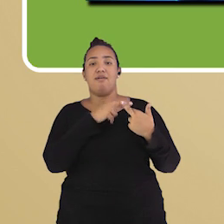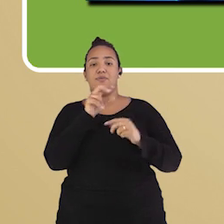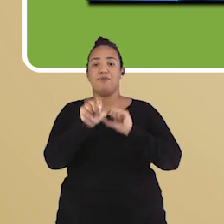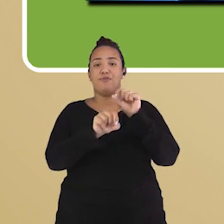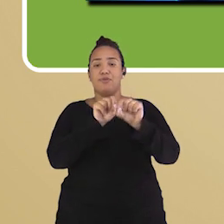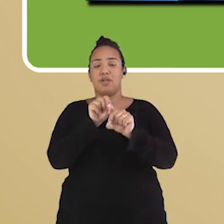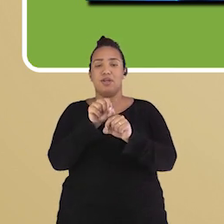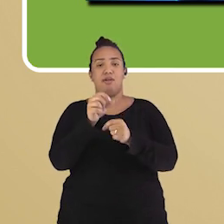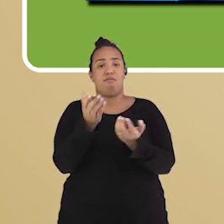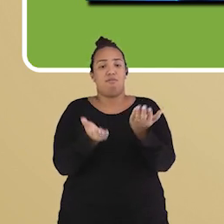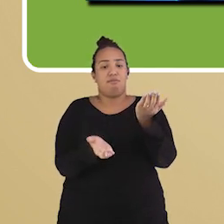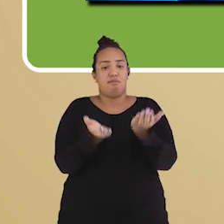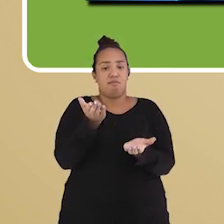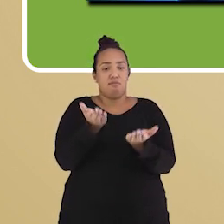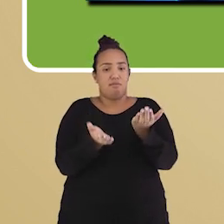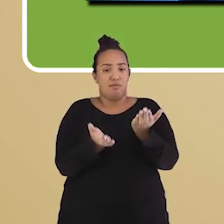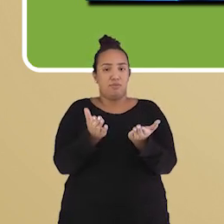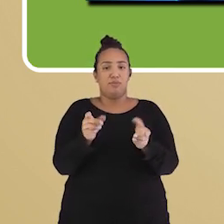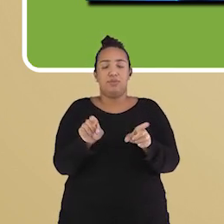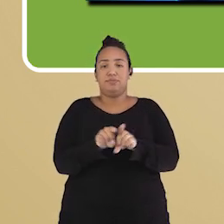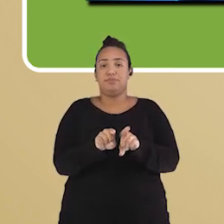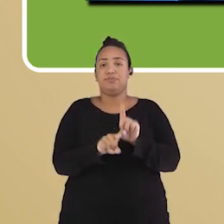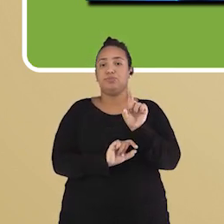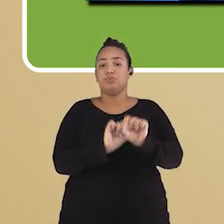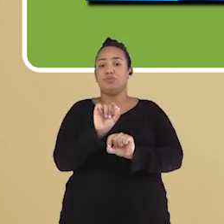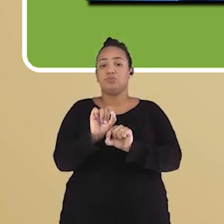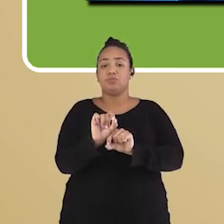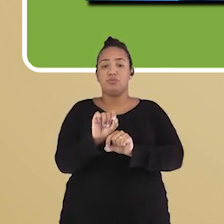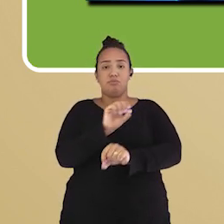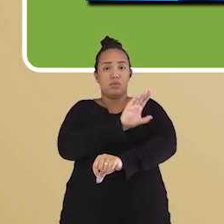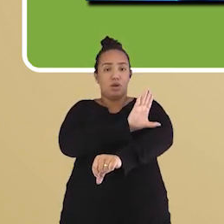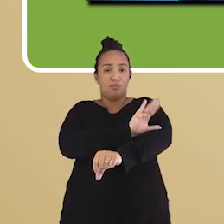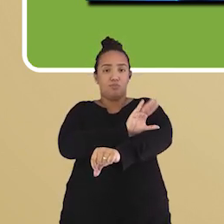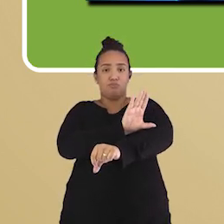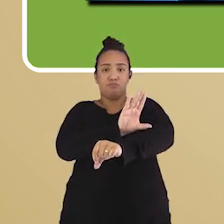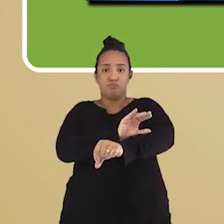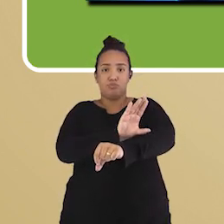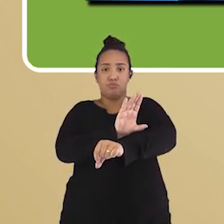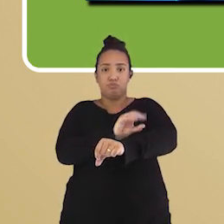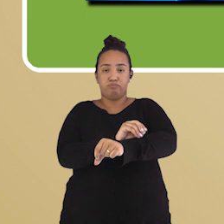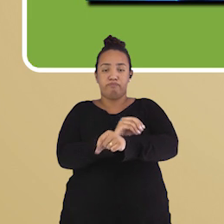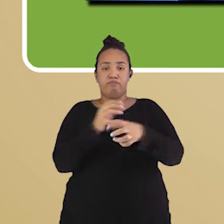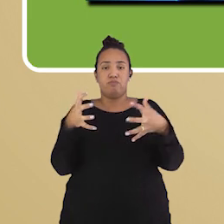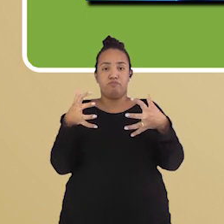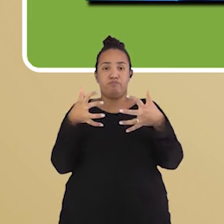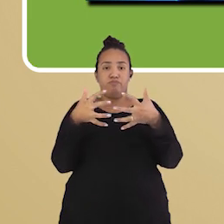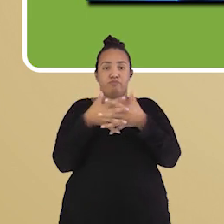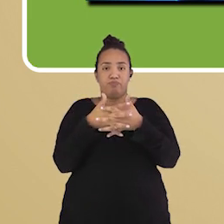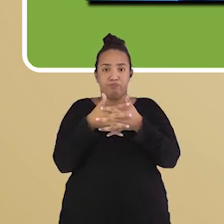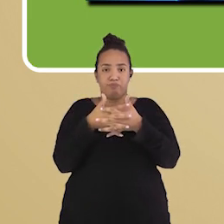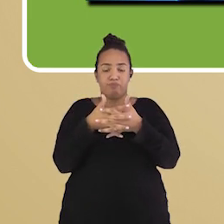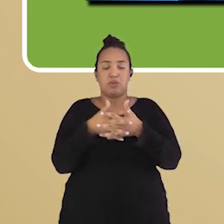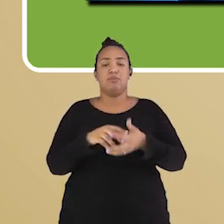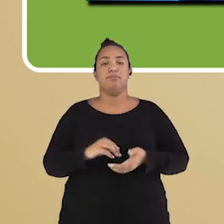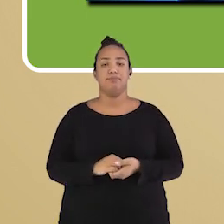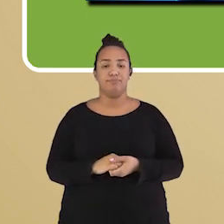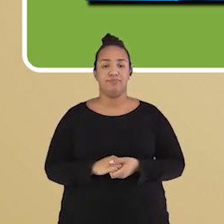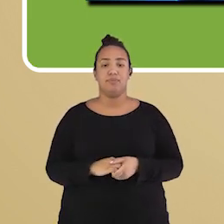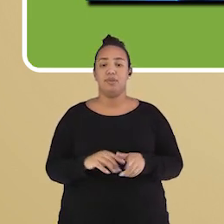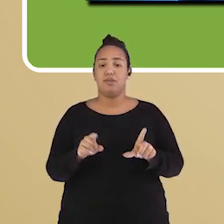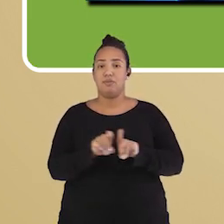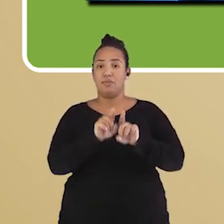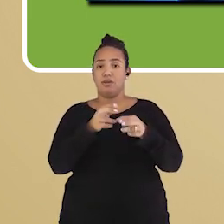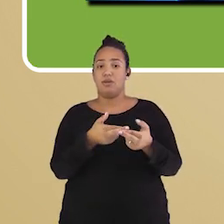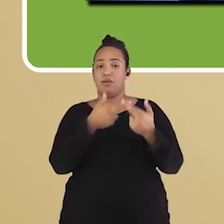o tônus muscular, ou seja, regula o grau de contração dos músculos. Ele também é responsável